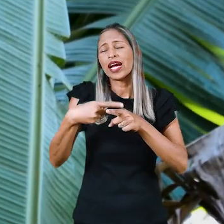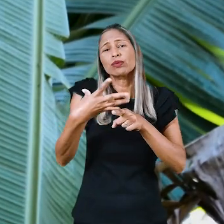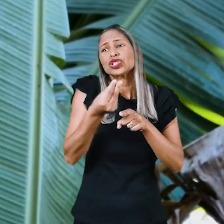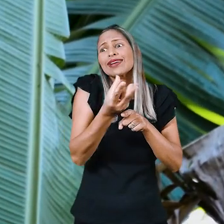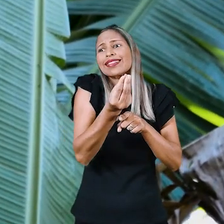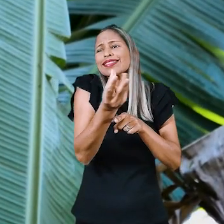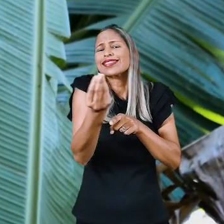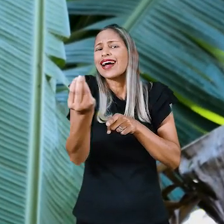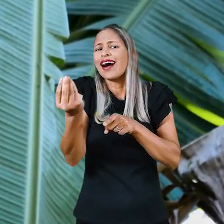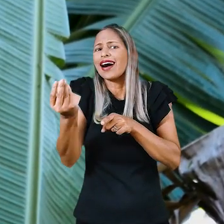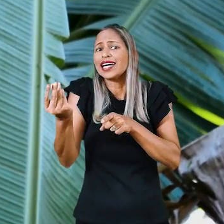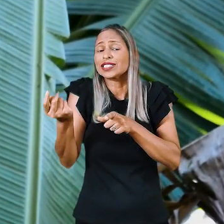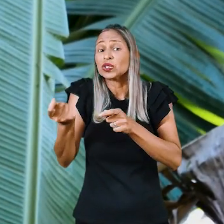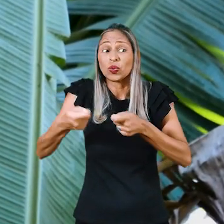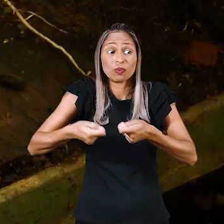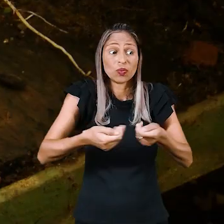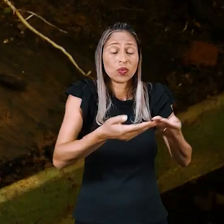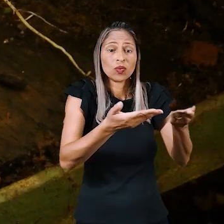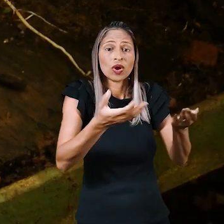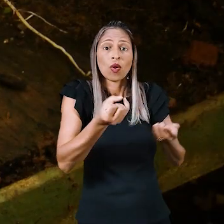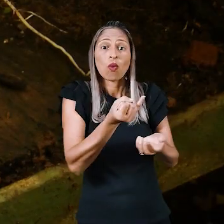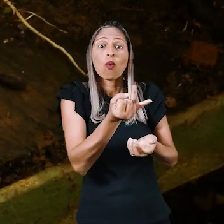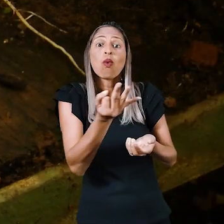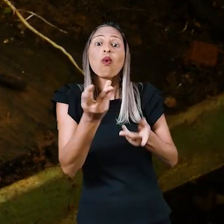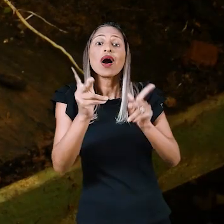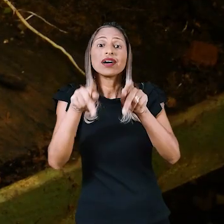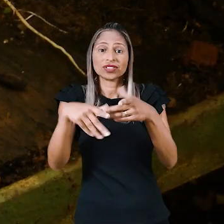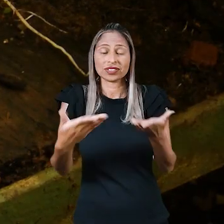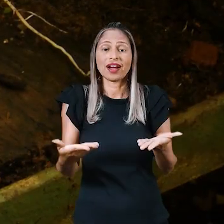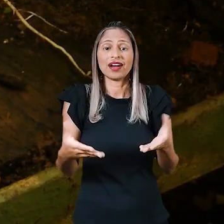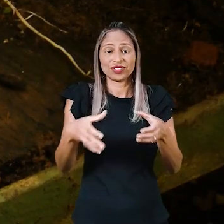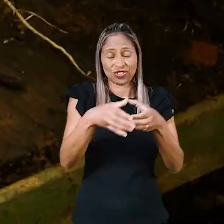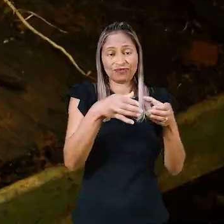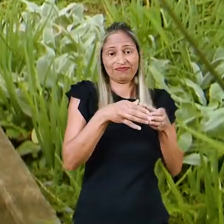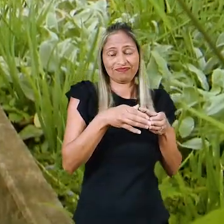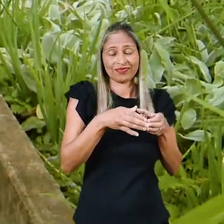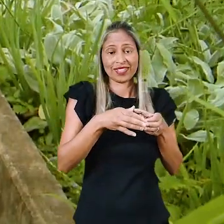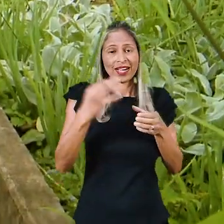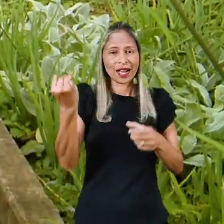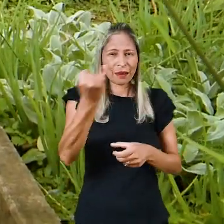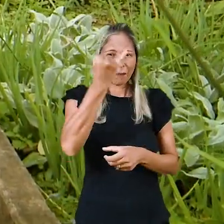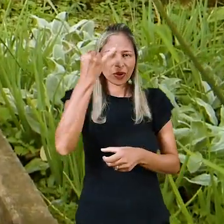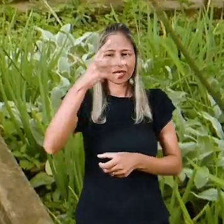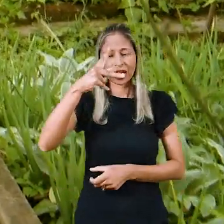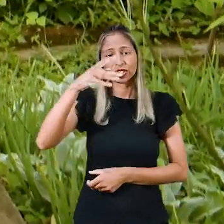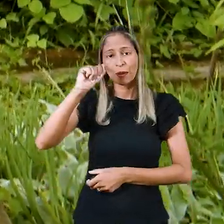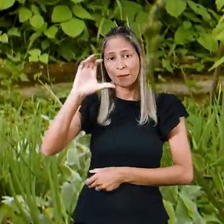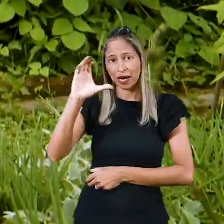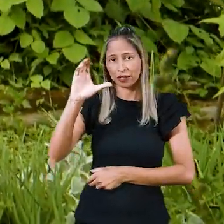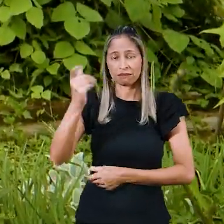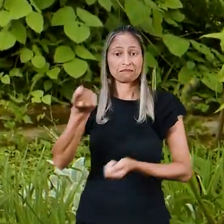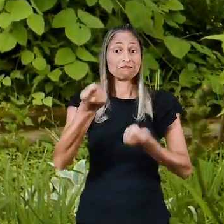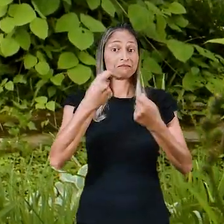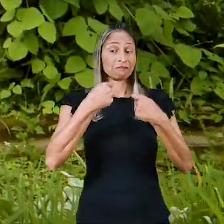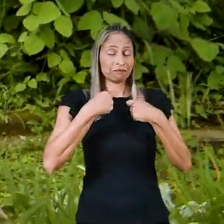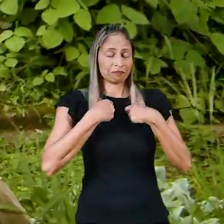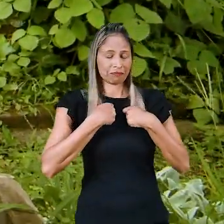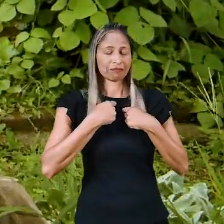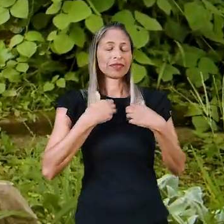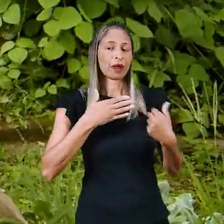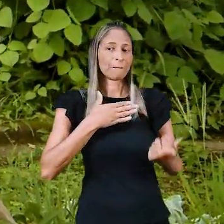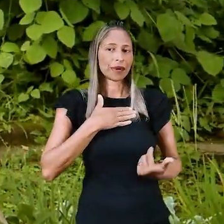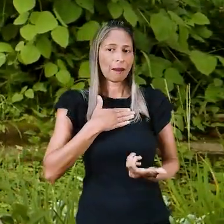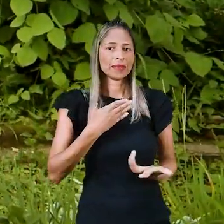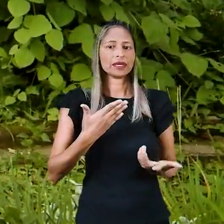tinha tanta disponibilidade em quantidade de alimentos. A importância das punks para mim